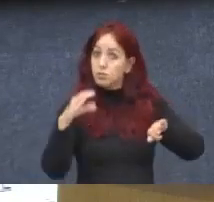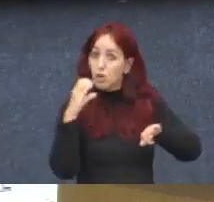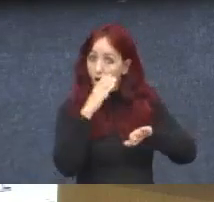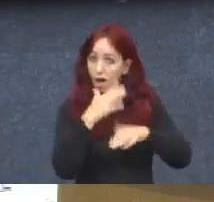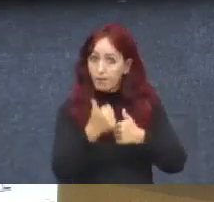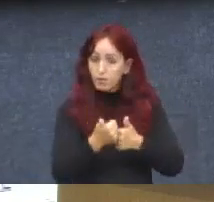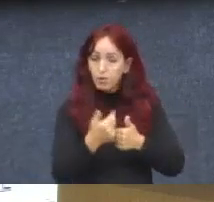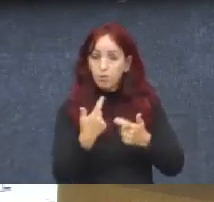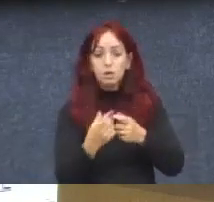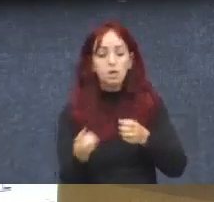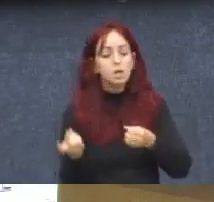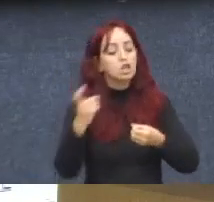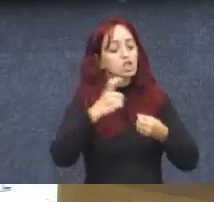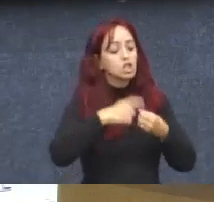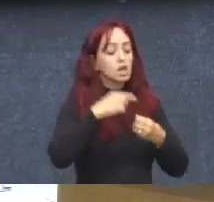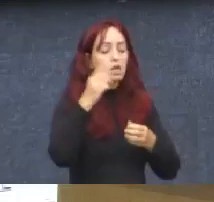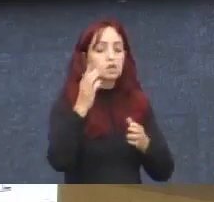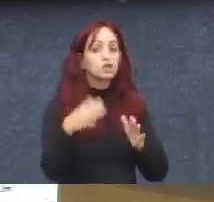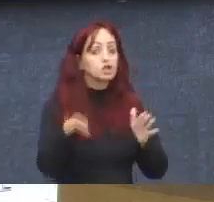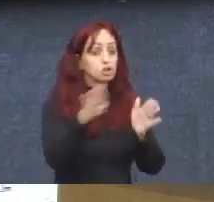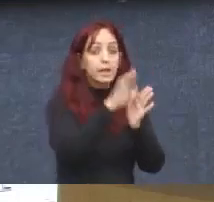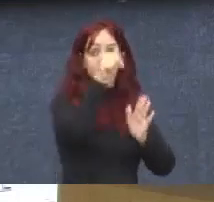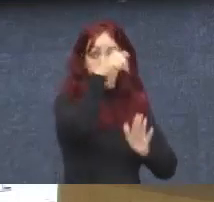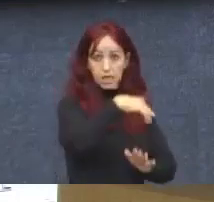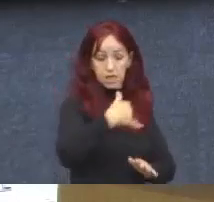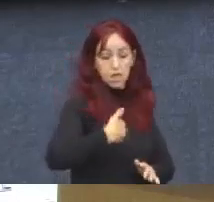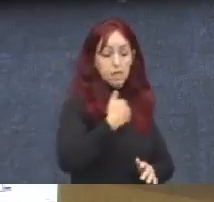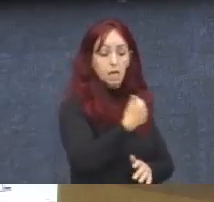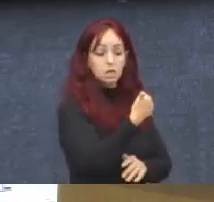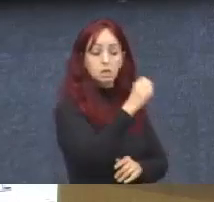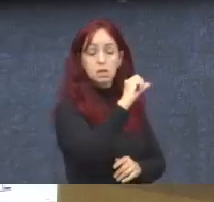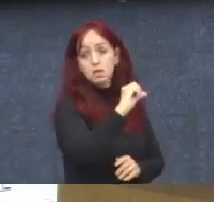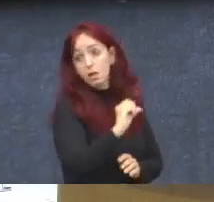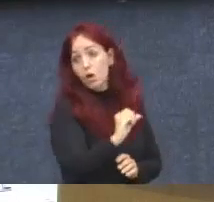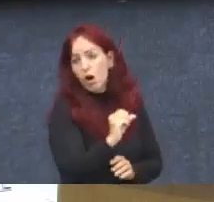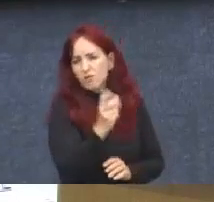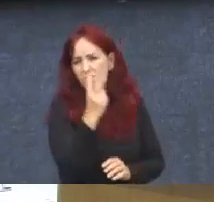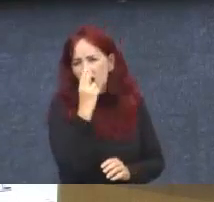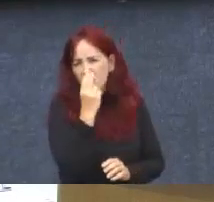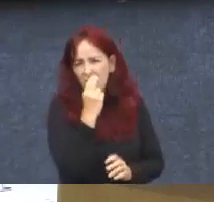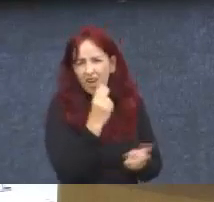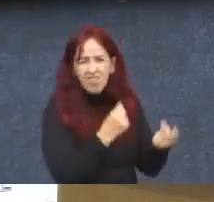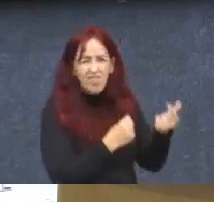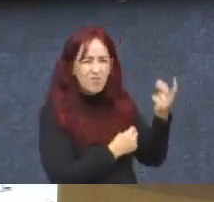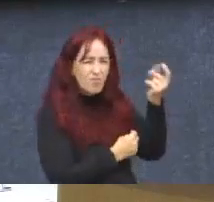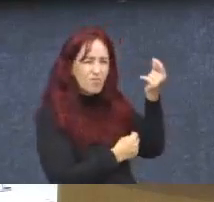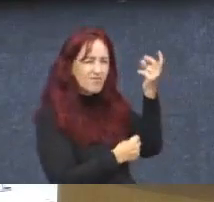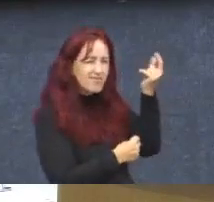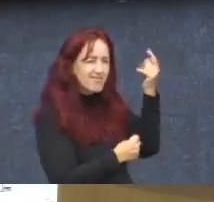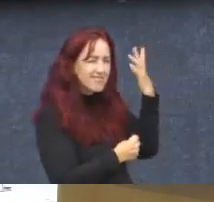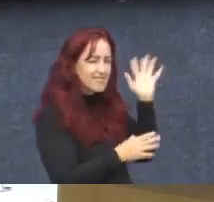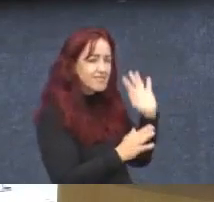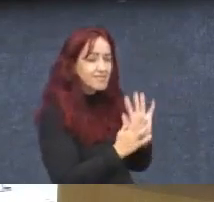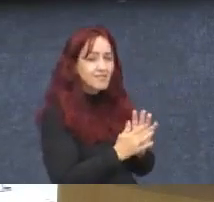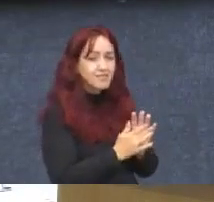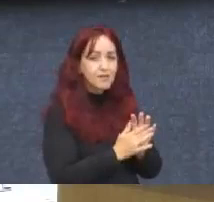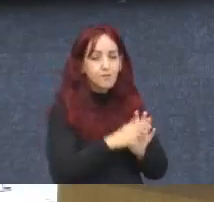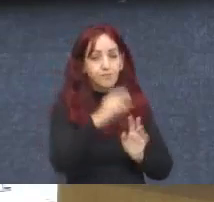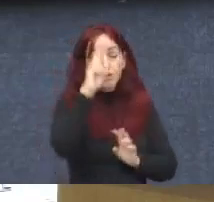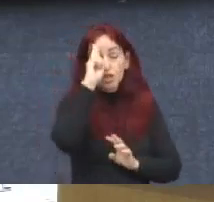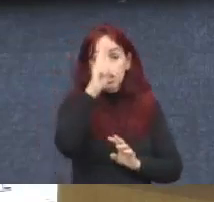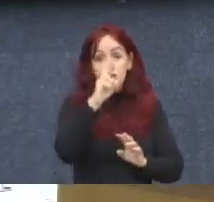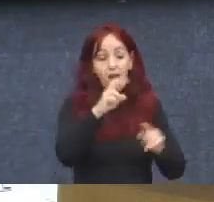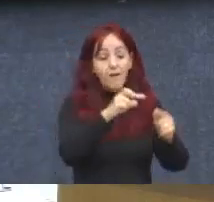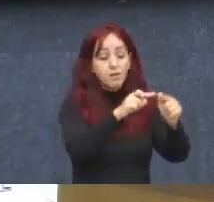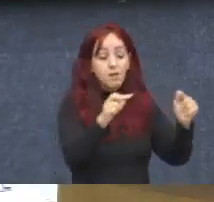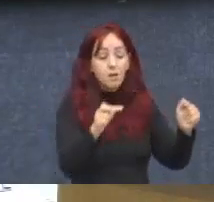Cheguei nessa casa com 19 anos de idade. Né? Parece muito tempo, e é. Chefe de gabinete de um vereador